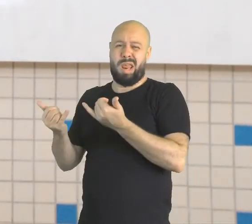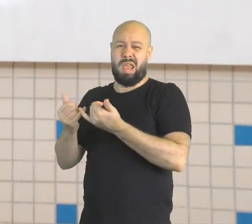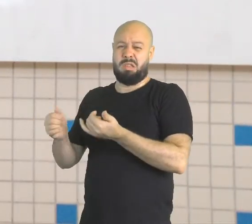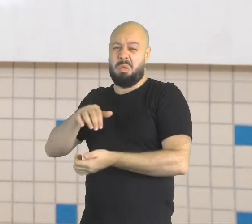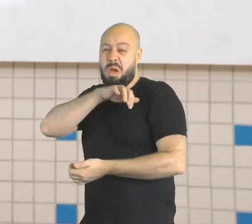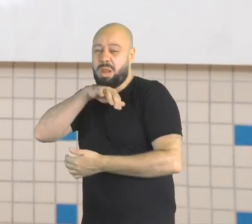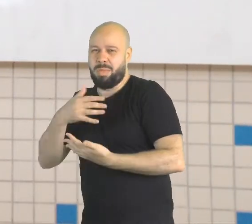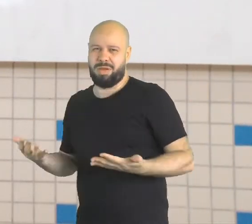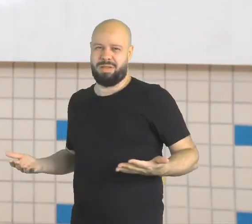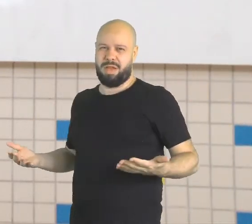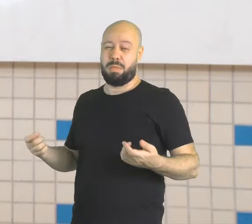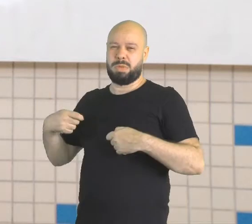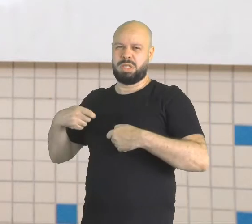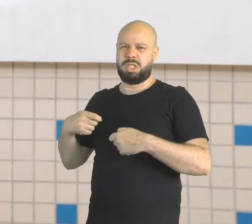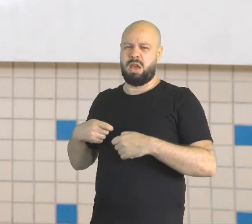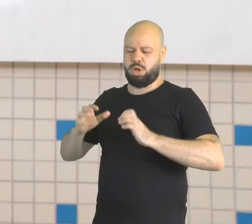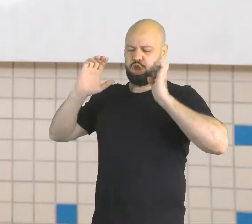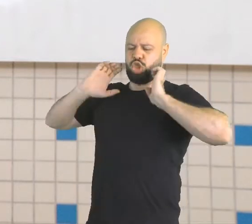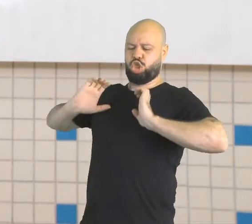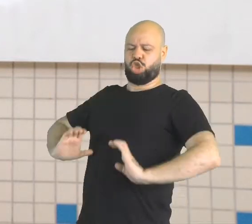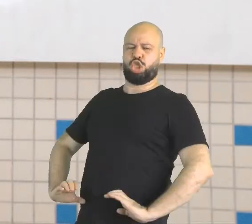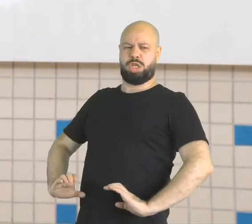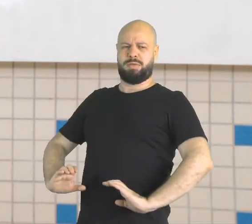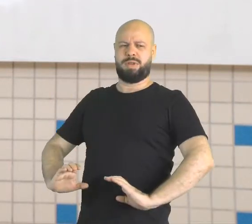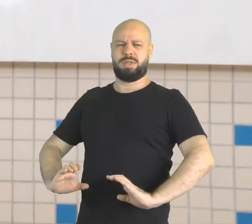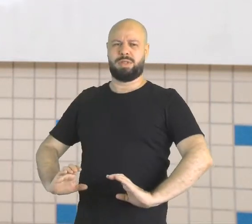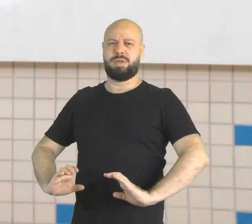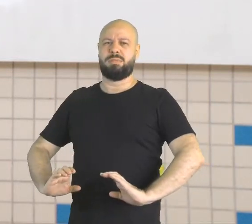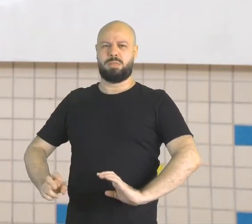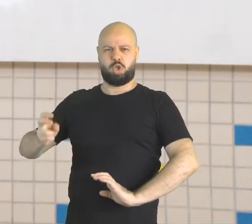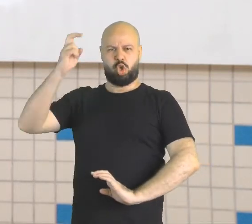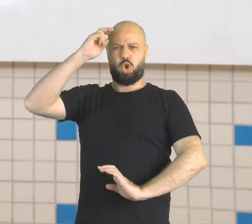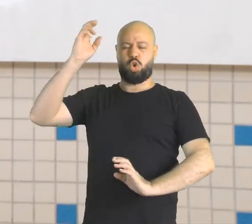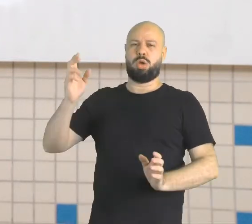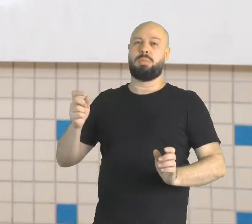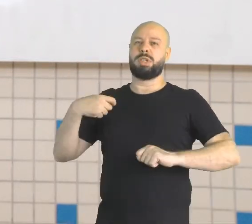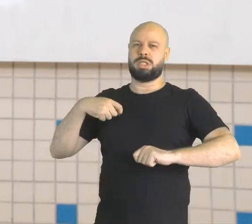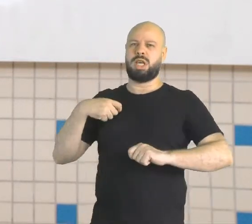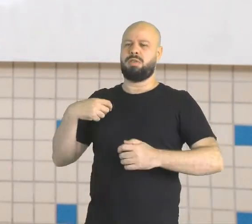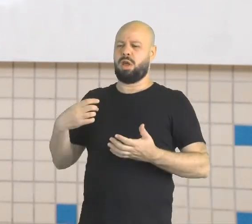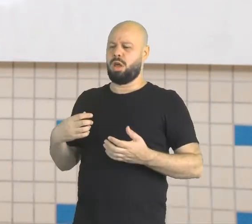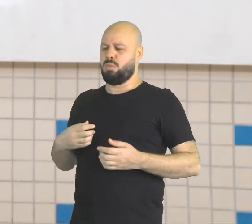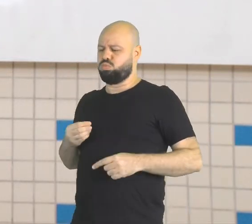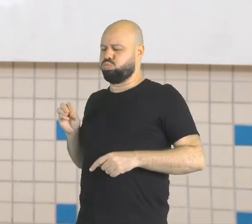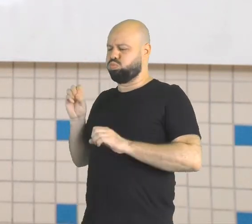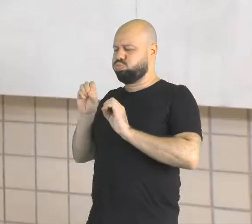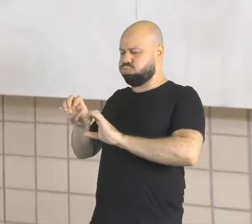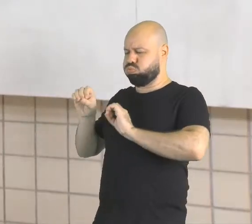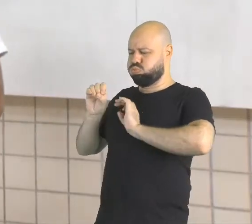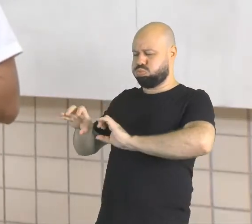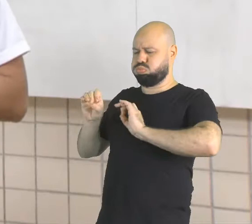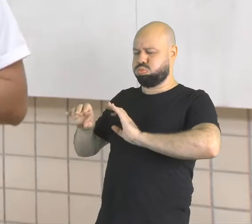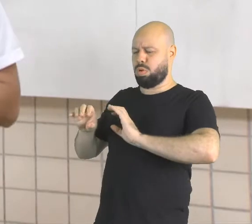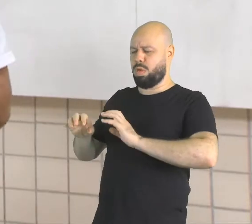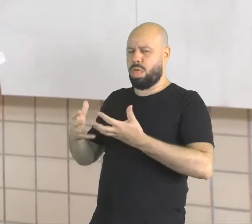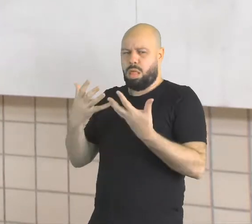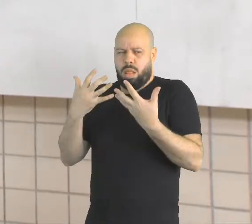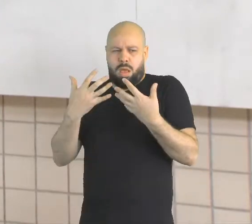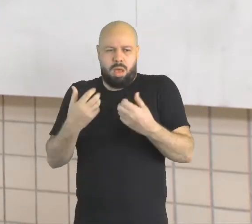precisava ser civilizado. A gente tem que civilizar o índio selvagem. Na